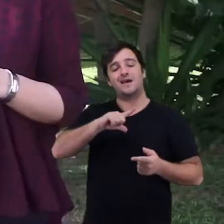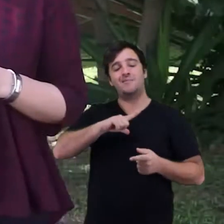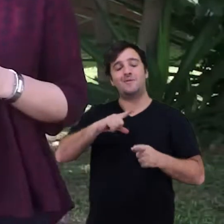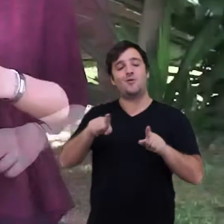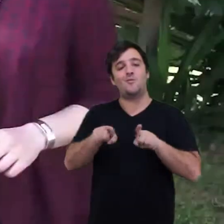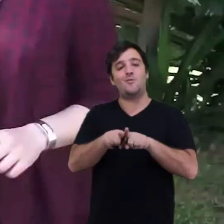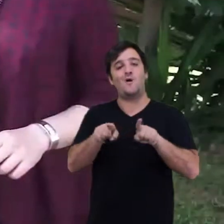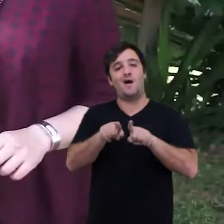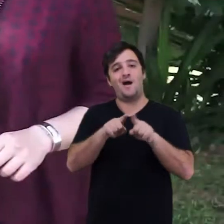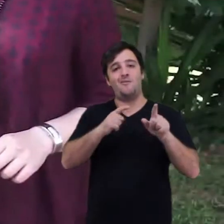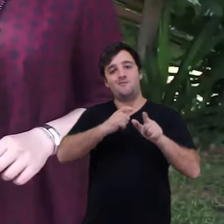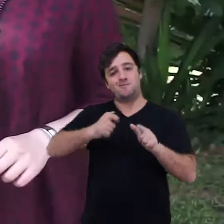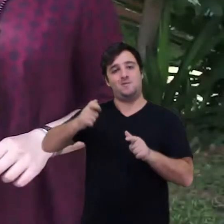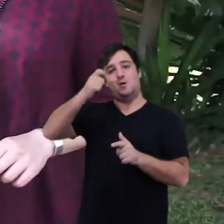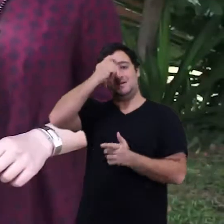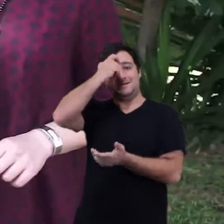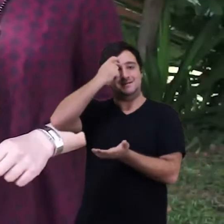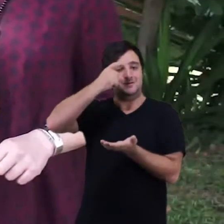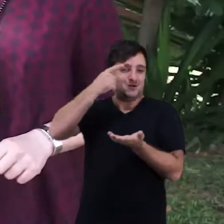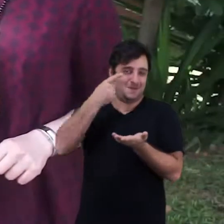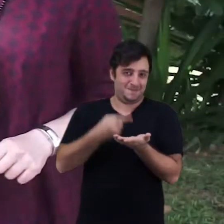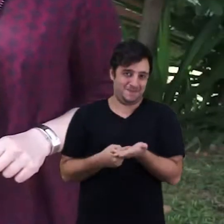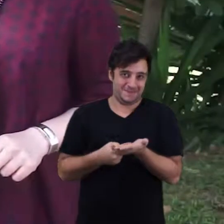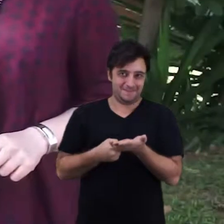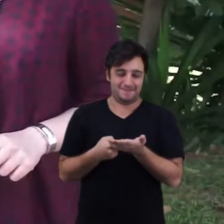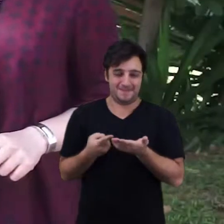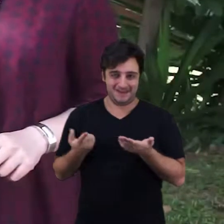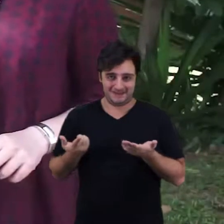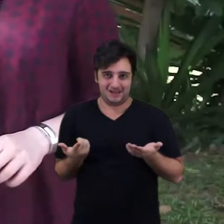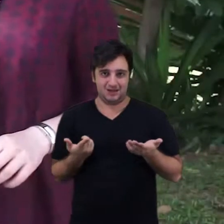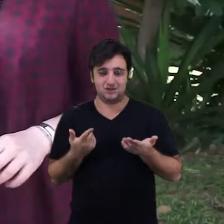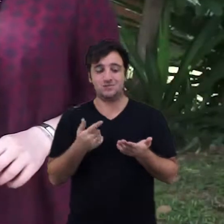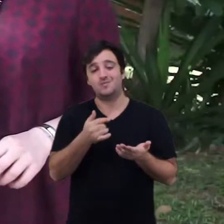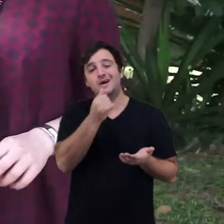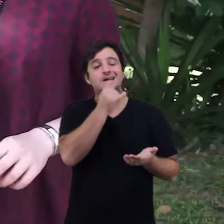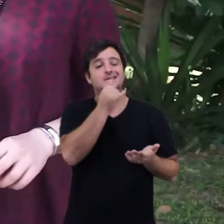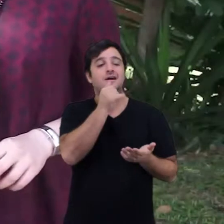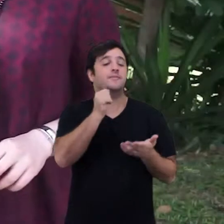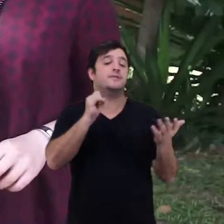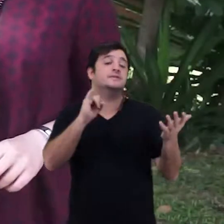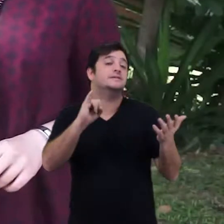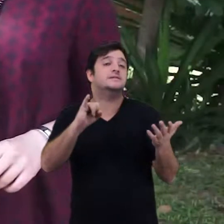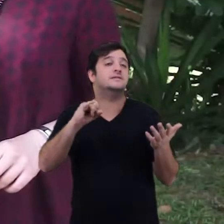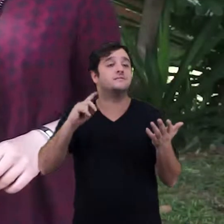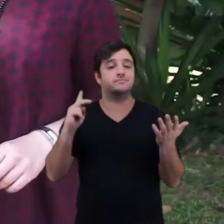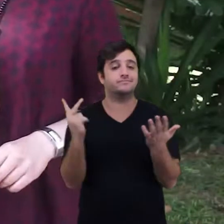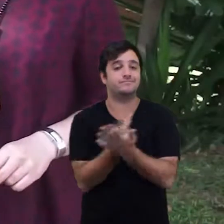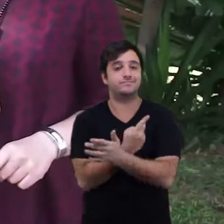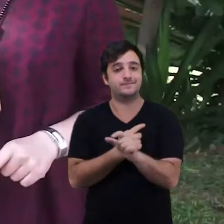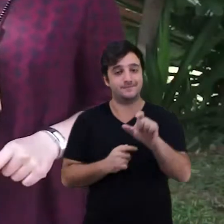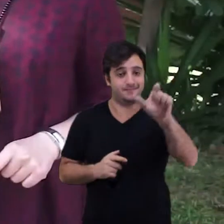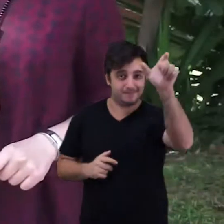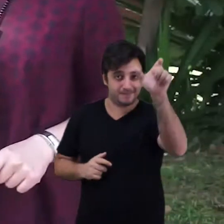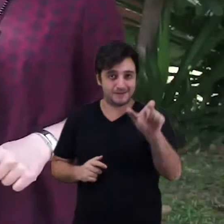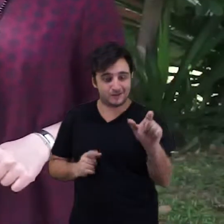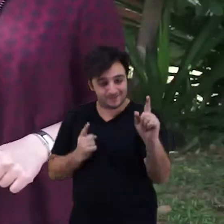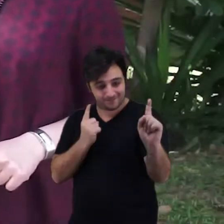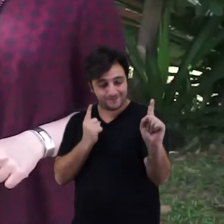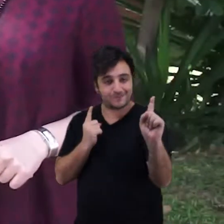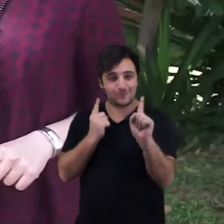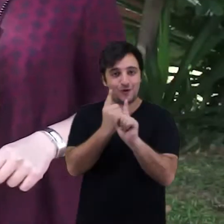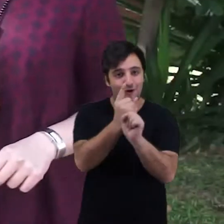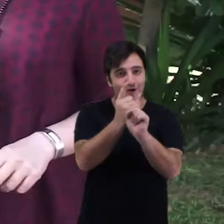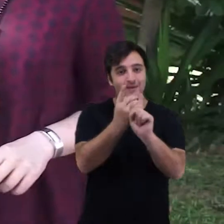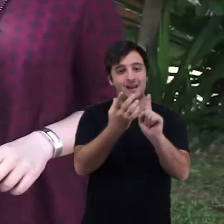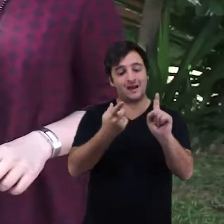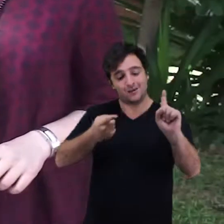né? A gente tem o compromisso ético, né, com os sujeitos que encontramos, né, e aí nos vários âmbitos,